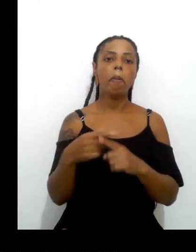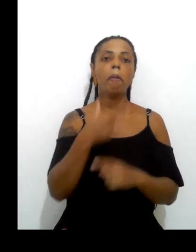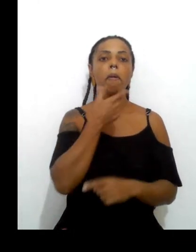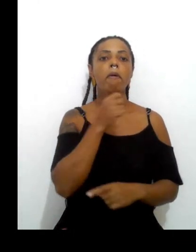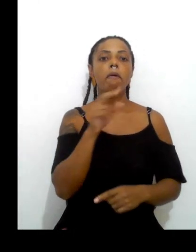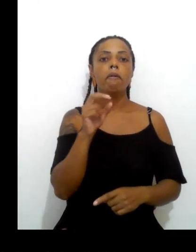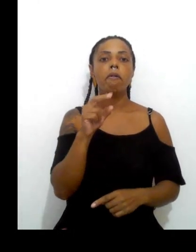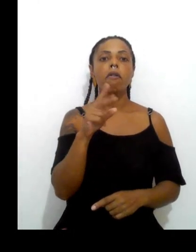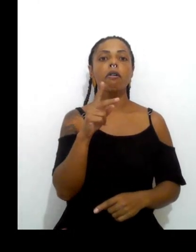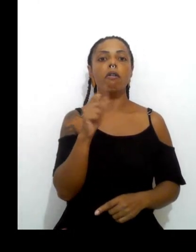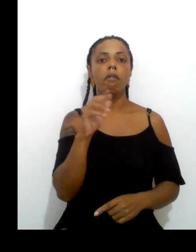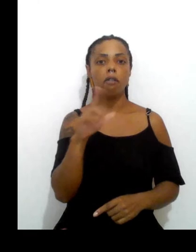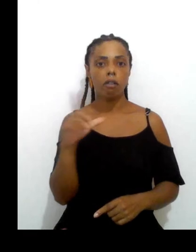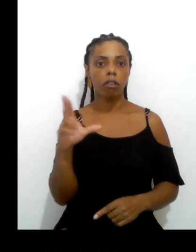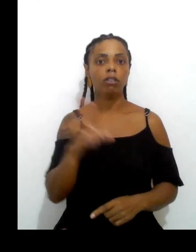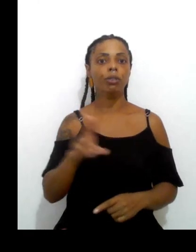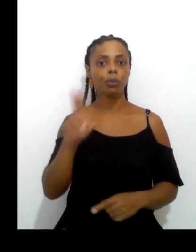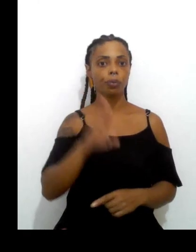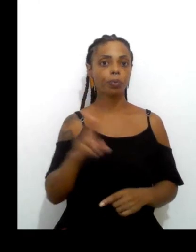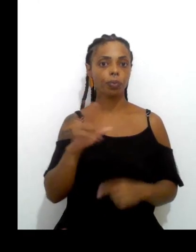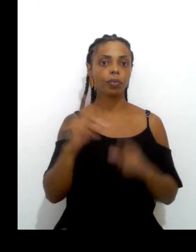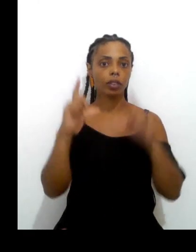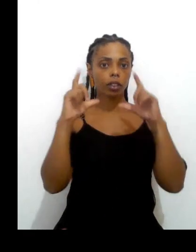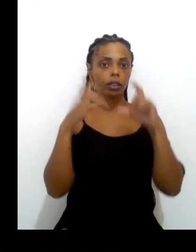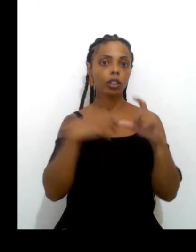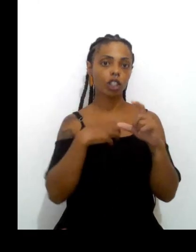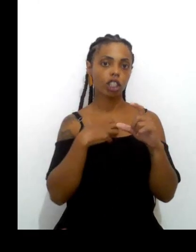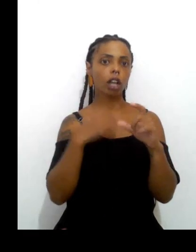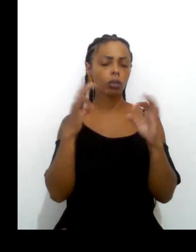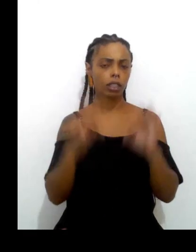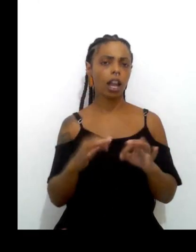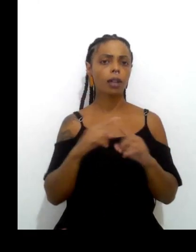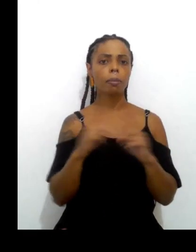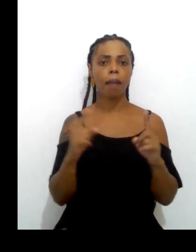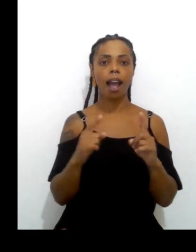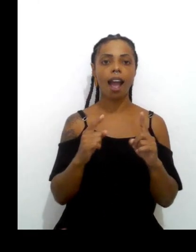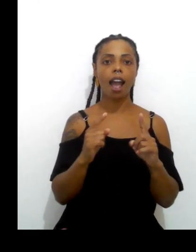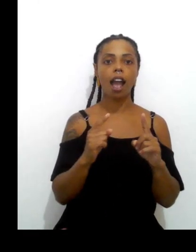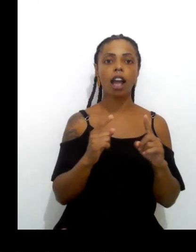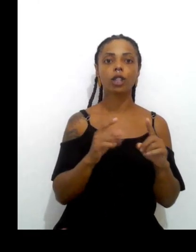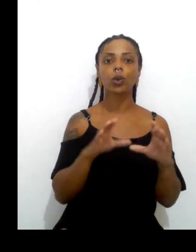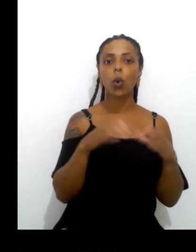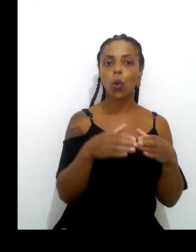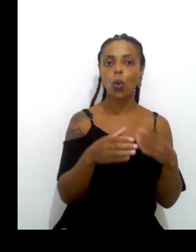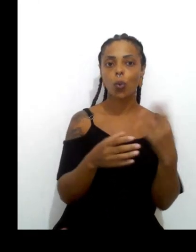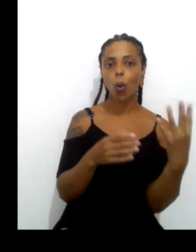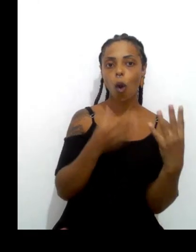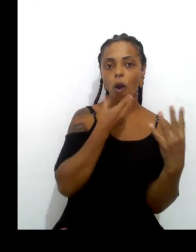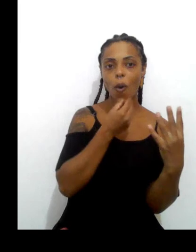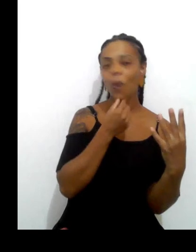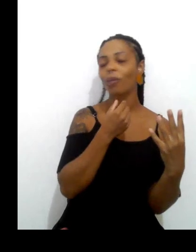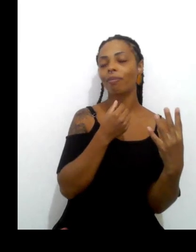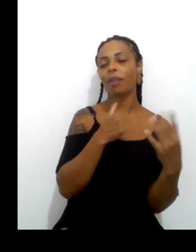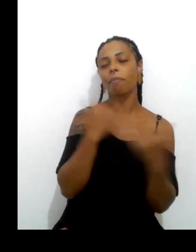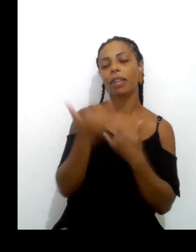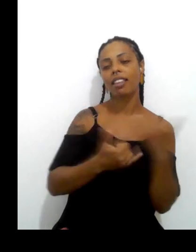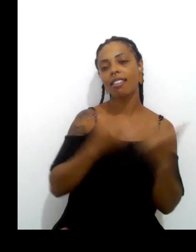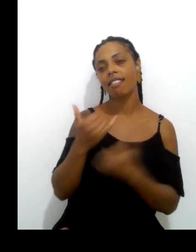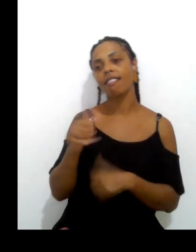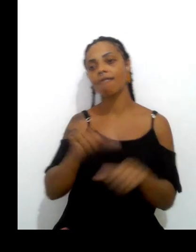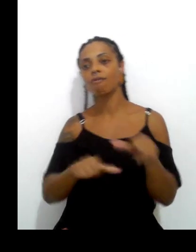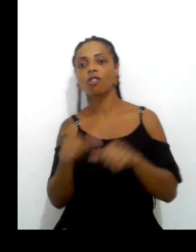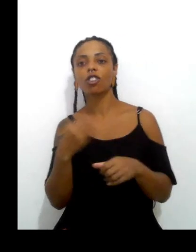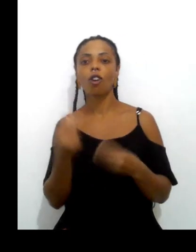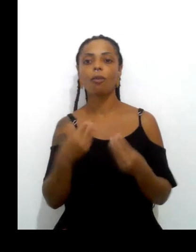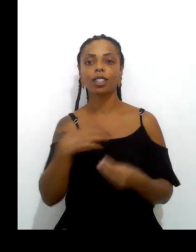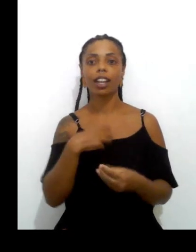forma correta enquanto os Beatles brincam se recusam a se submeter a autoridade da câmera eles representam